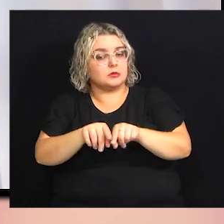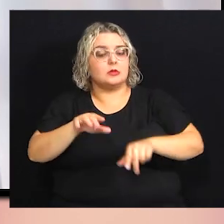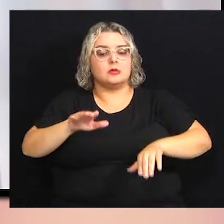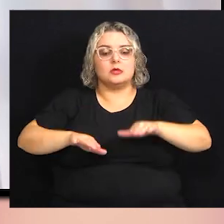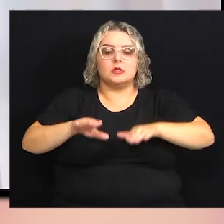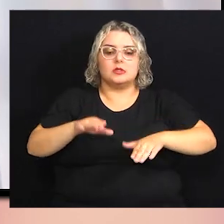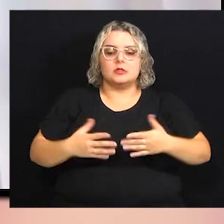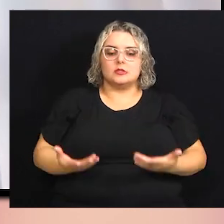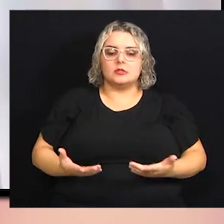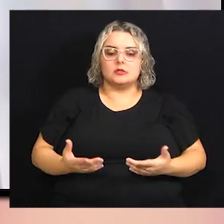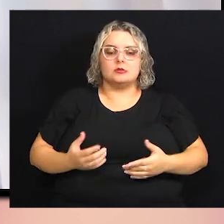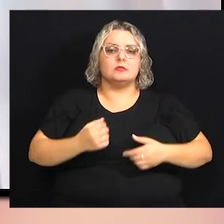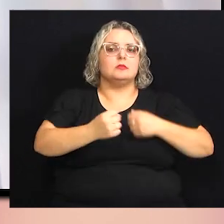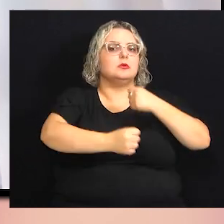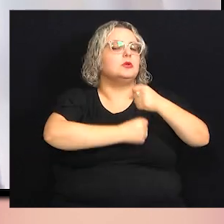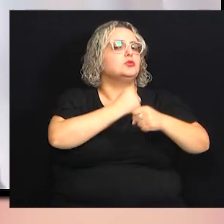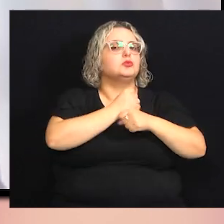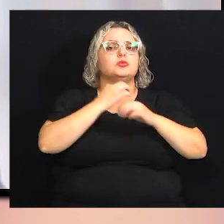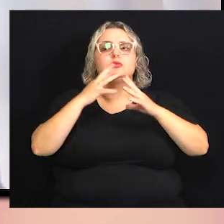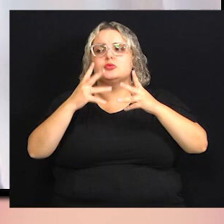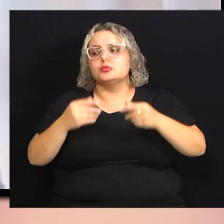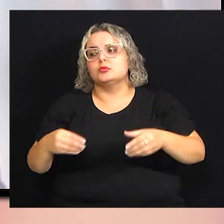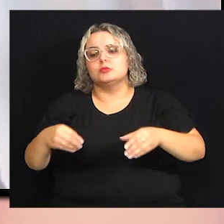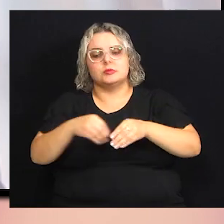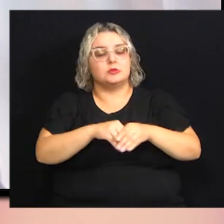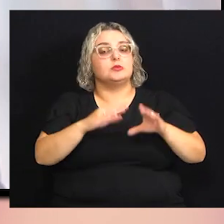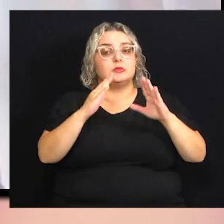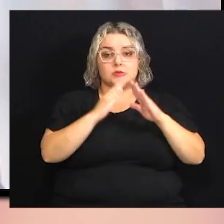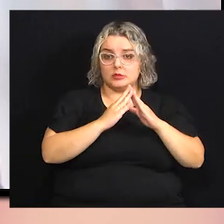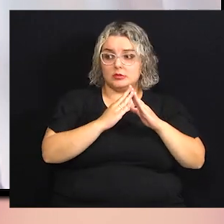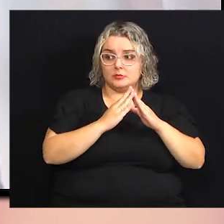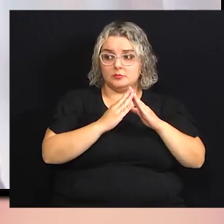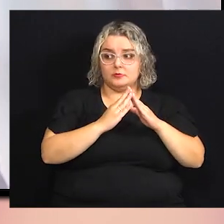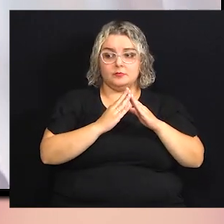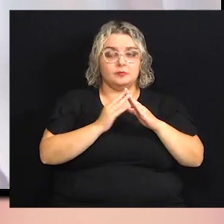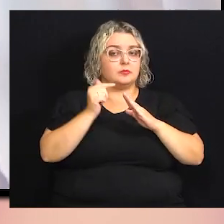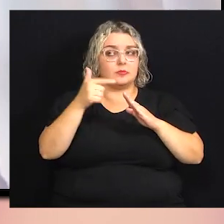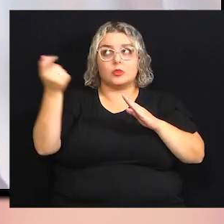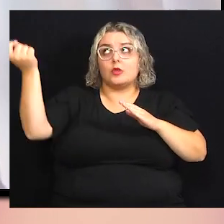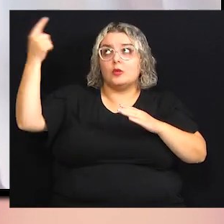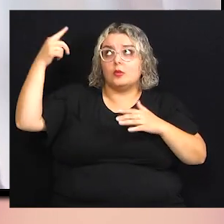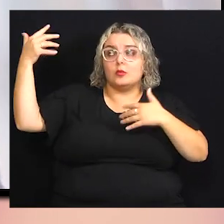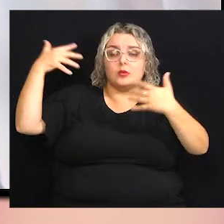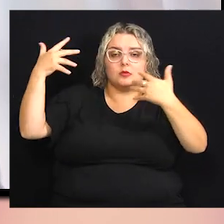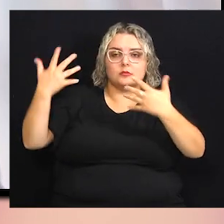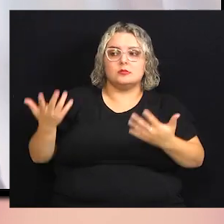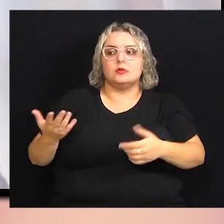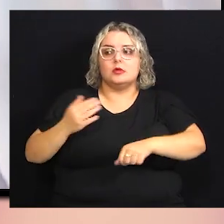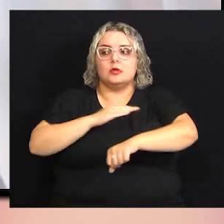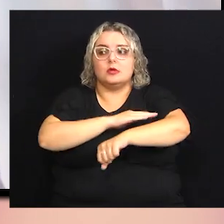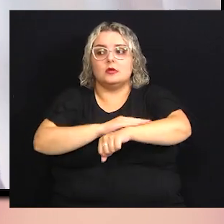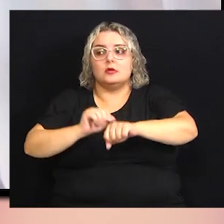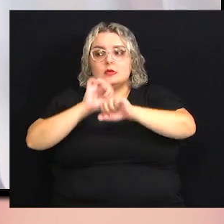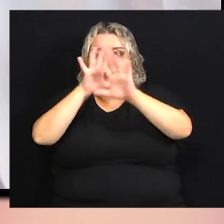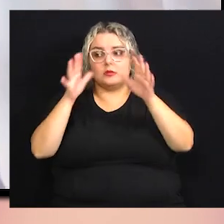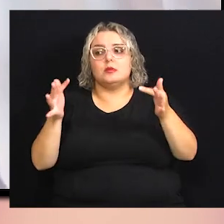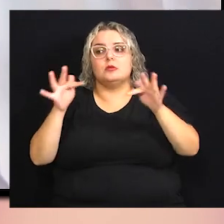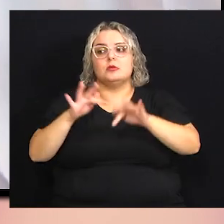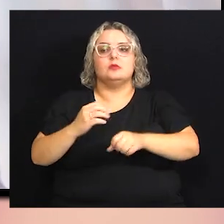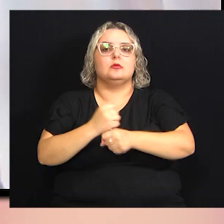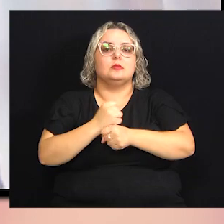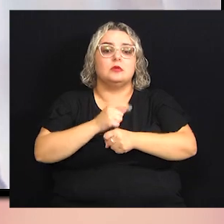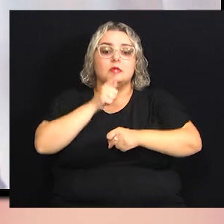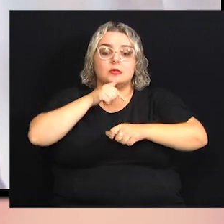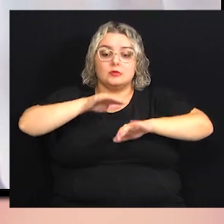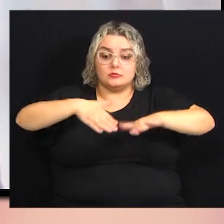inclusive. Então, assim, às vezes a gente passa o ano inteiro dentro de casa, sem se expor muito ao sol, tem a pele às vezes clara,